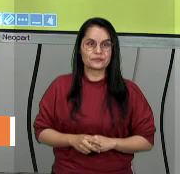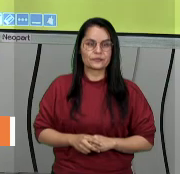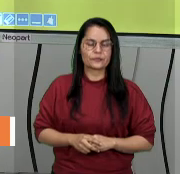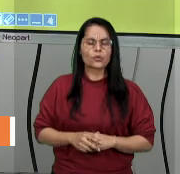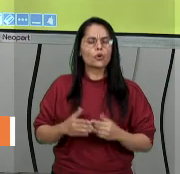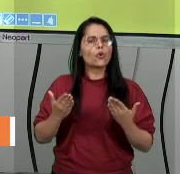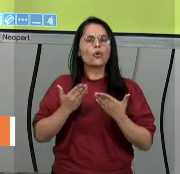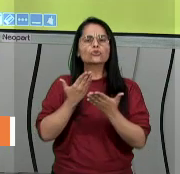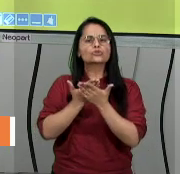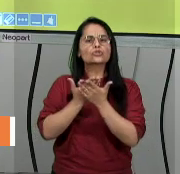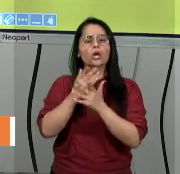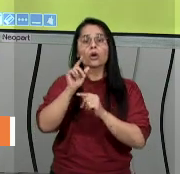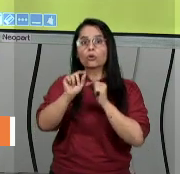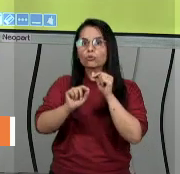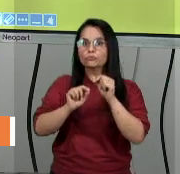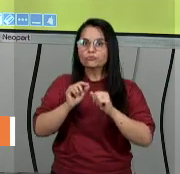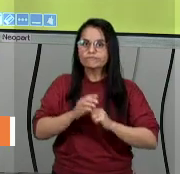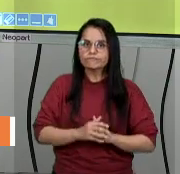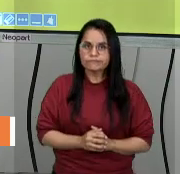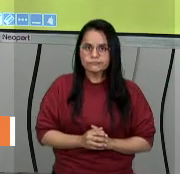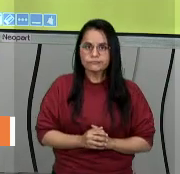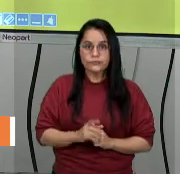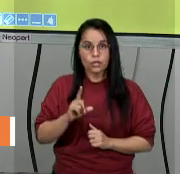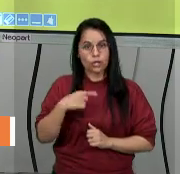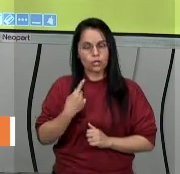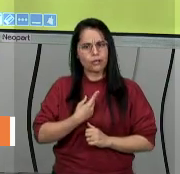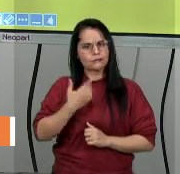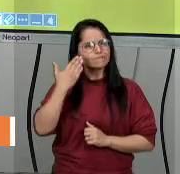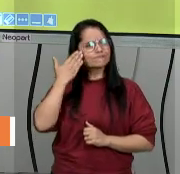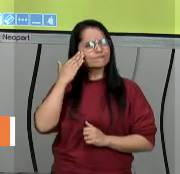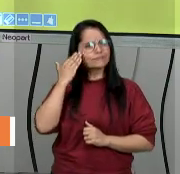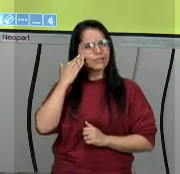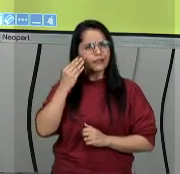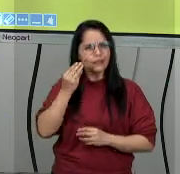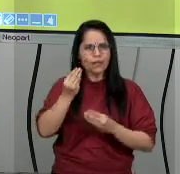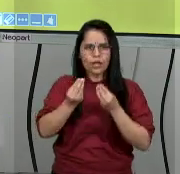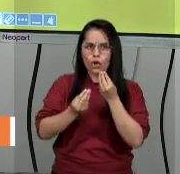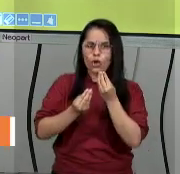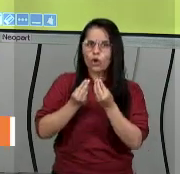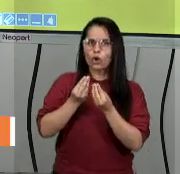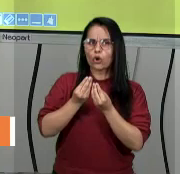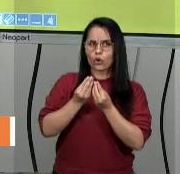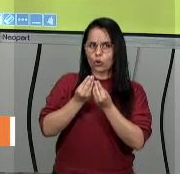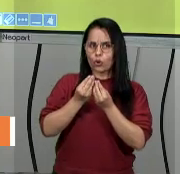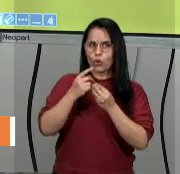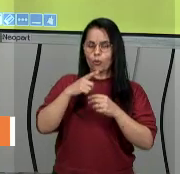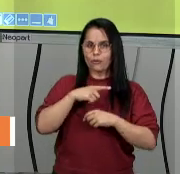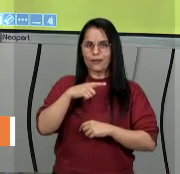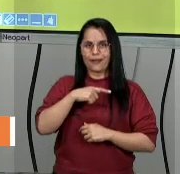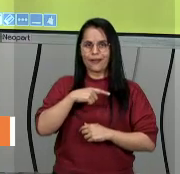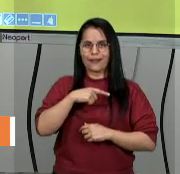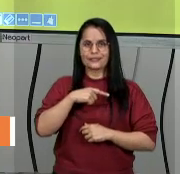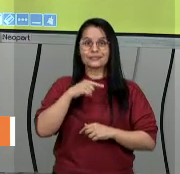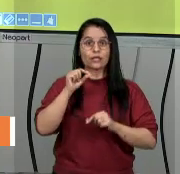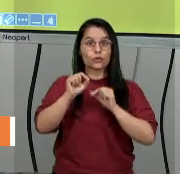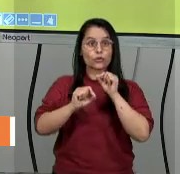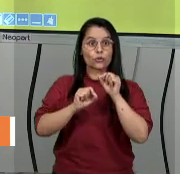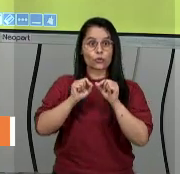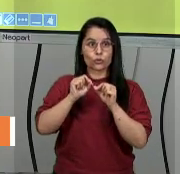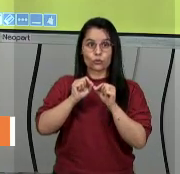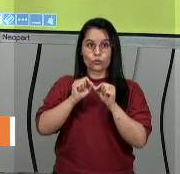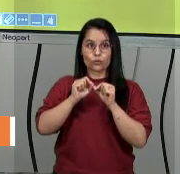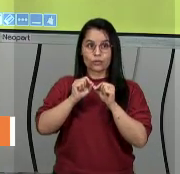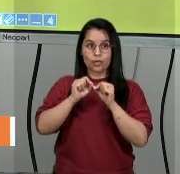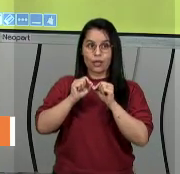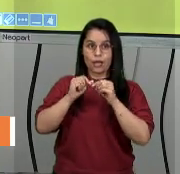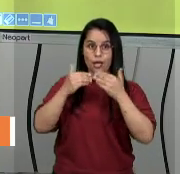E na aula de hoje nós iremos compreender que a estrutura